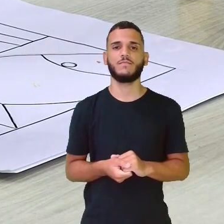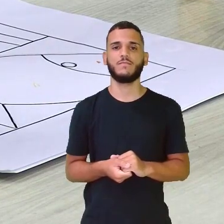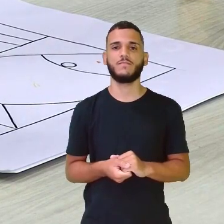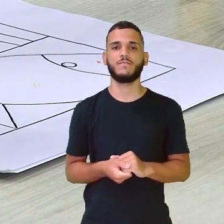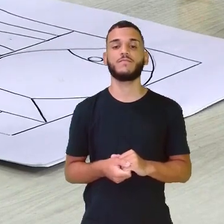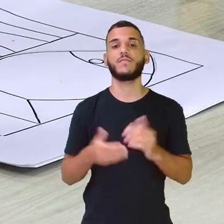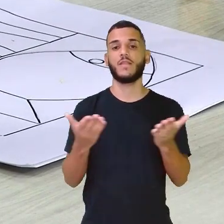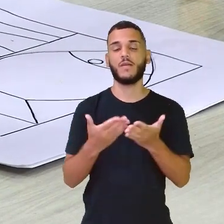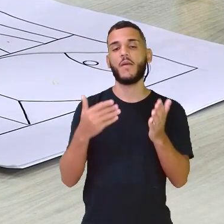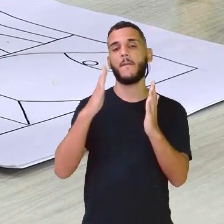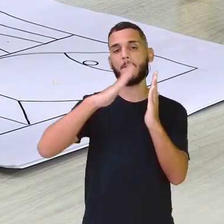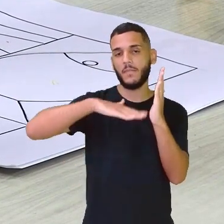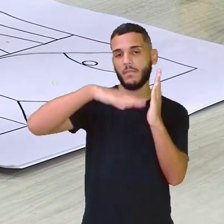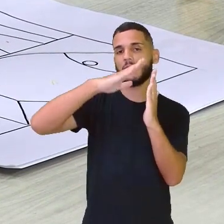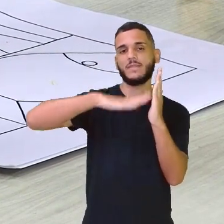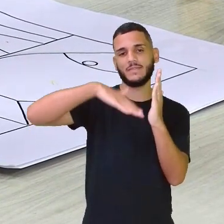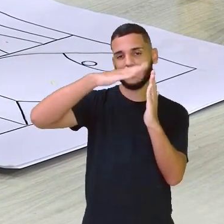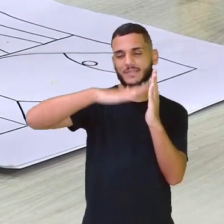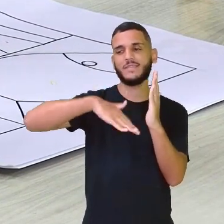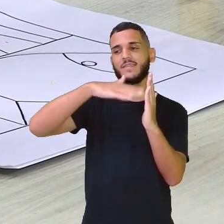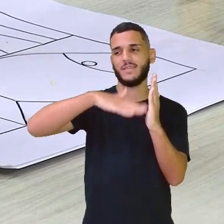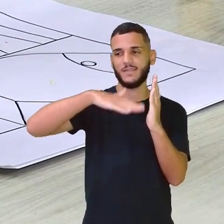Aí vai pintando, ó.